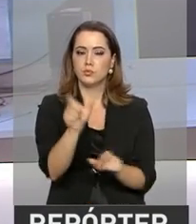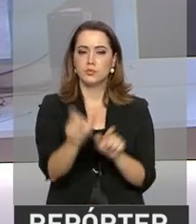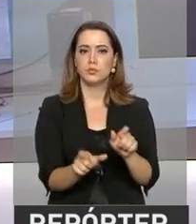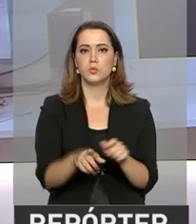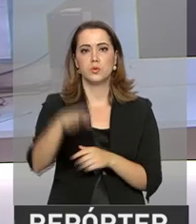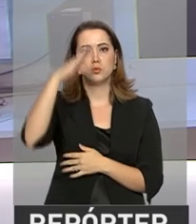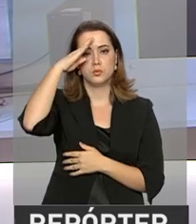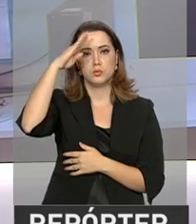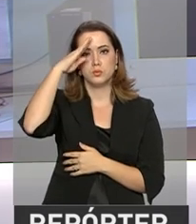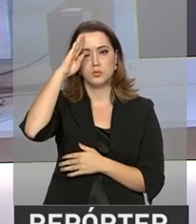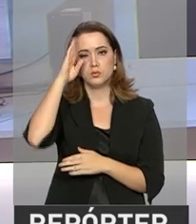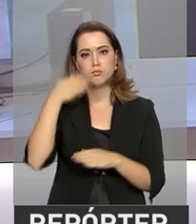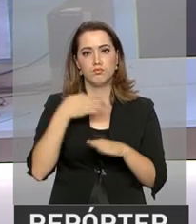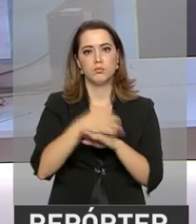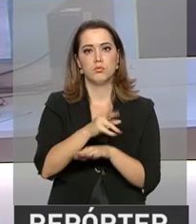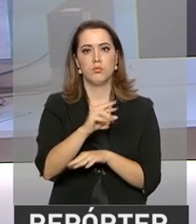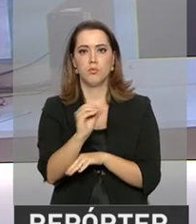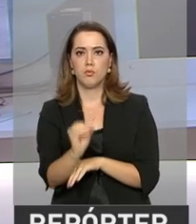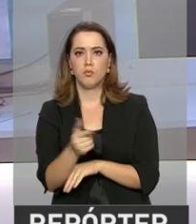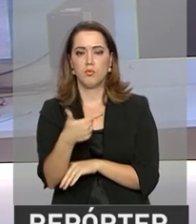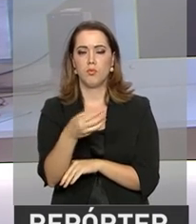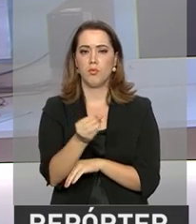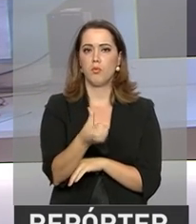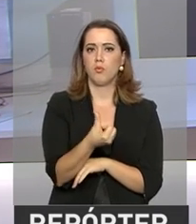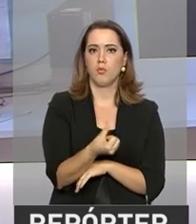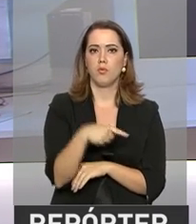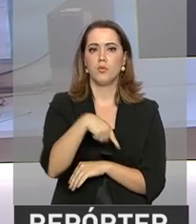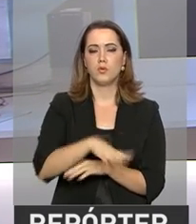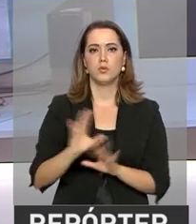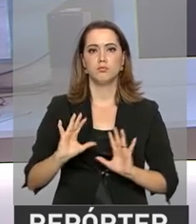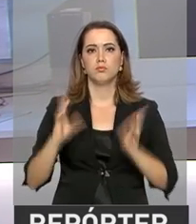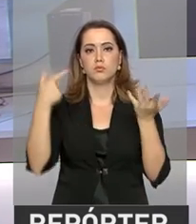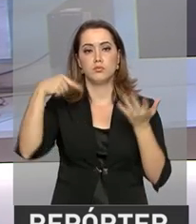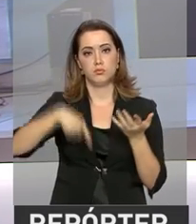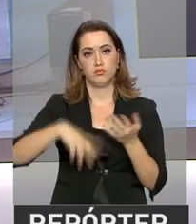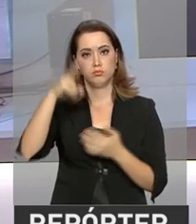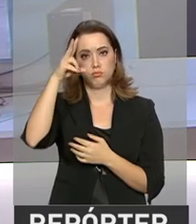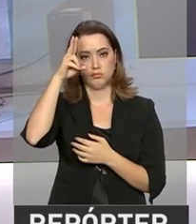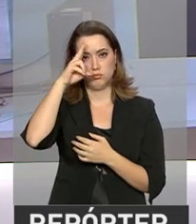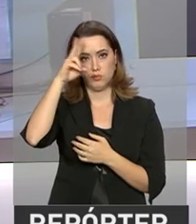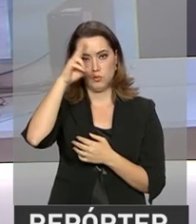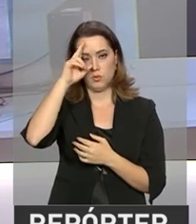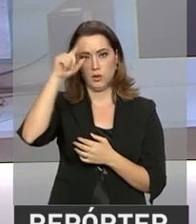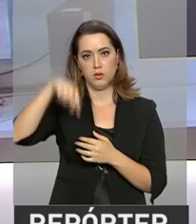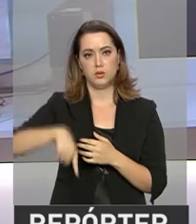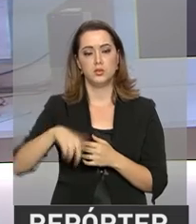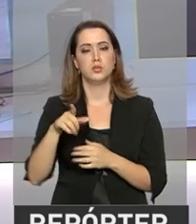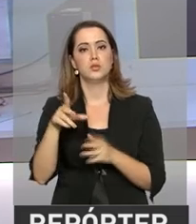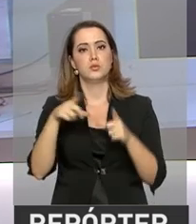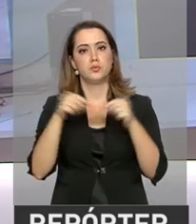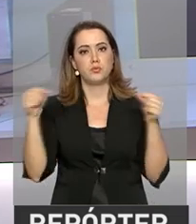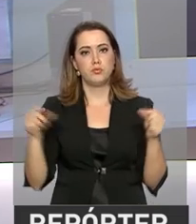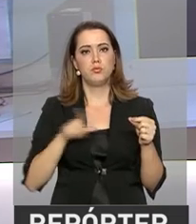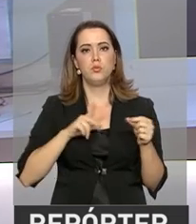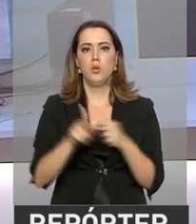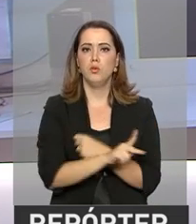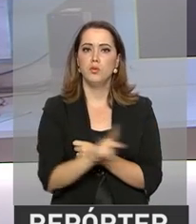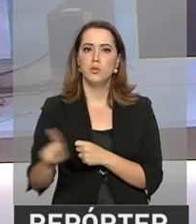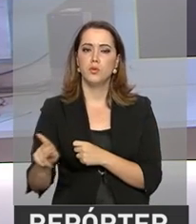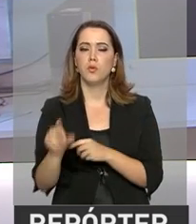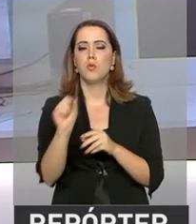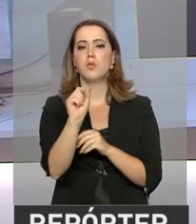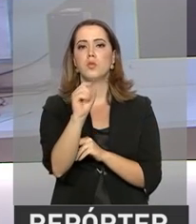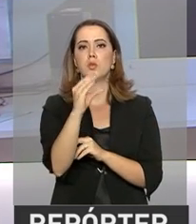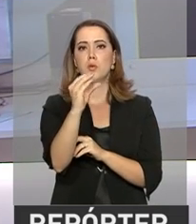rio 2016 foram homenageados nesta segunda feira em brasília a cerimônia contou com a presença do presidente do comitê olímpico brasileiro